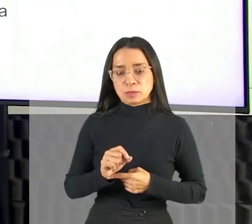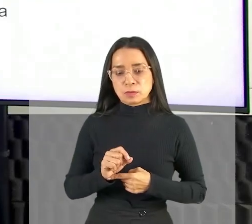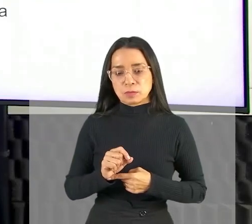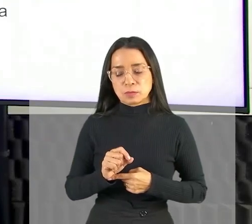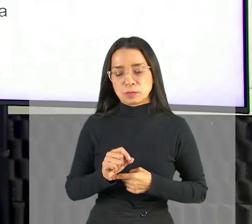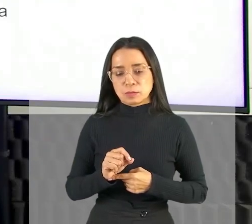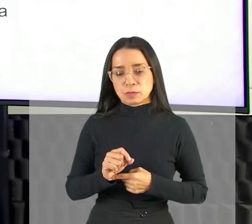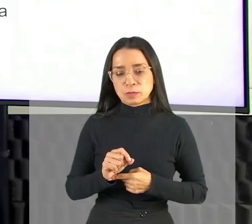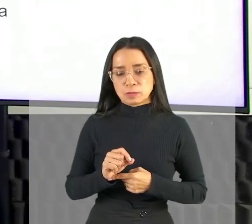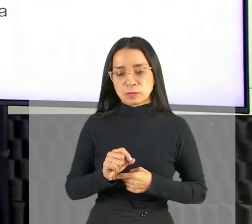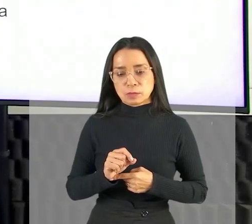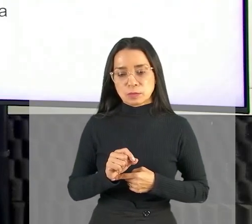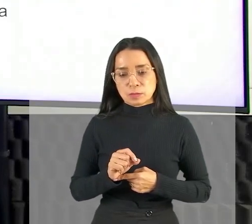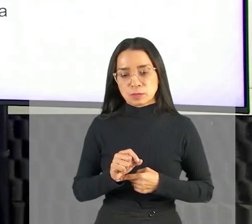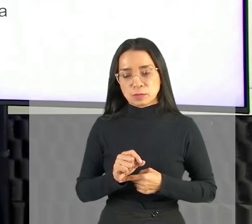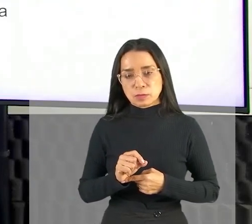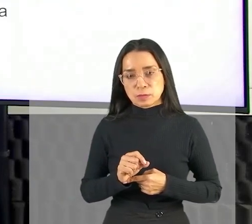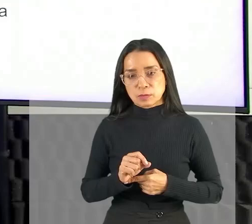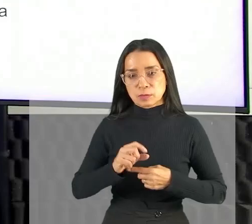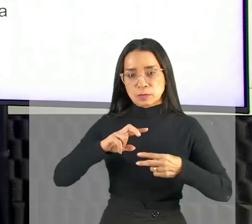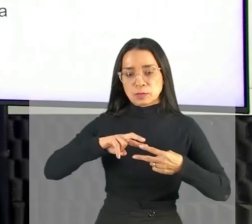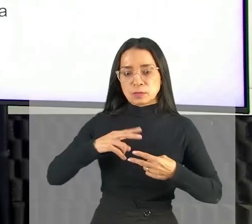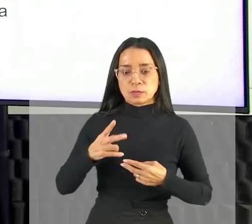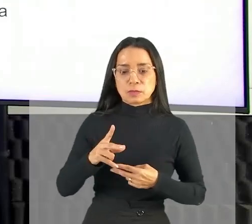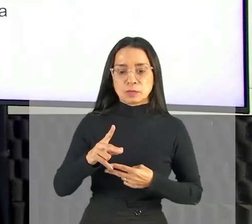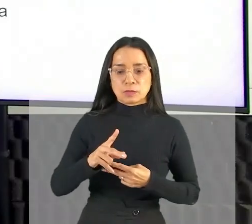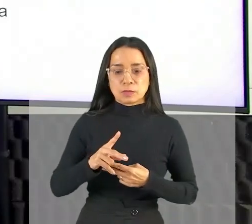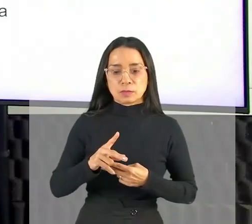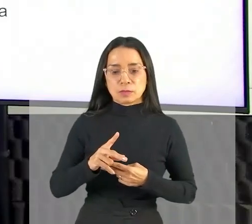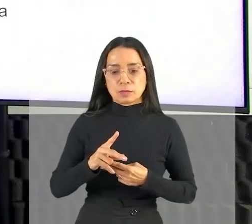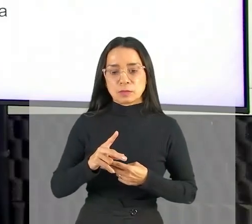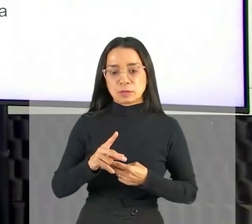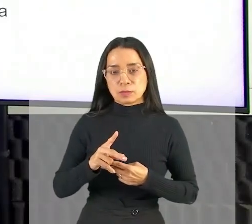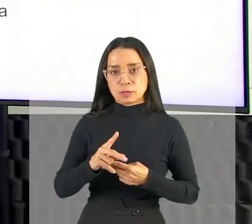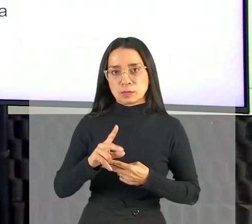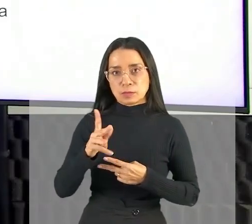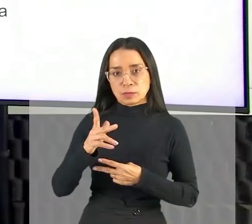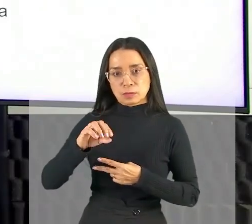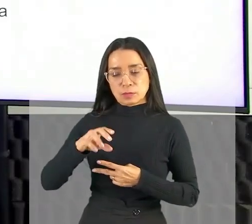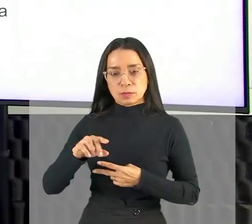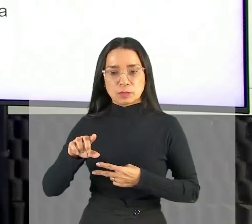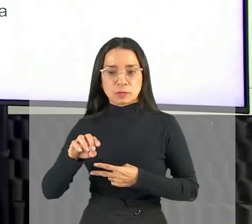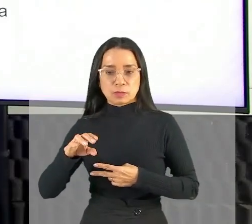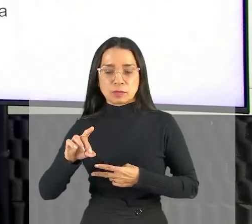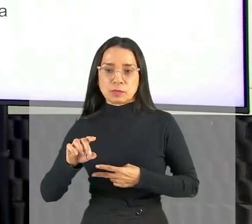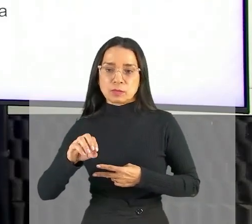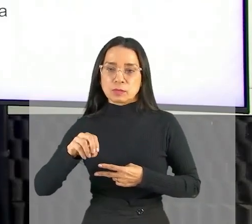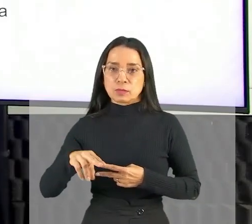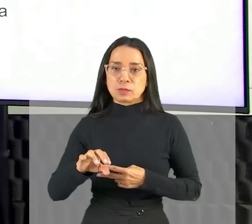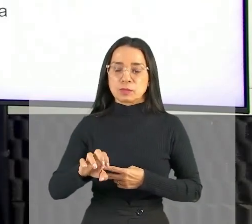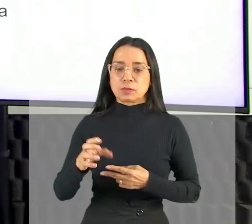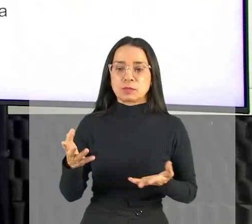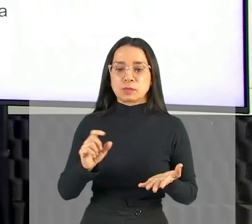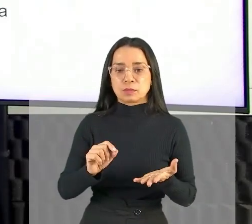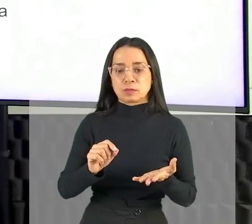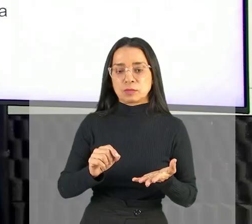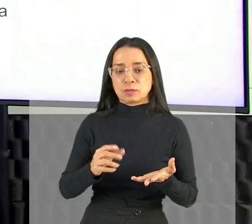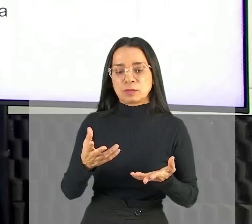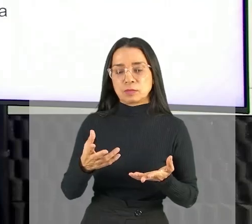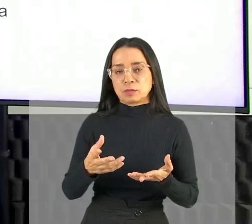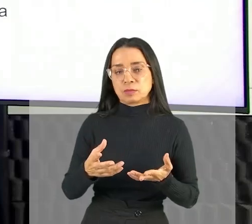em homozigose é recessiva na verdade a gente eu vou colocar aqui daqui a pouco No heredograma para ficar mais claro o que eu tô falando né